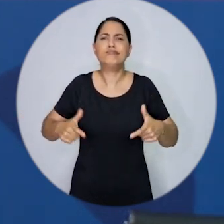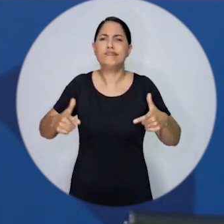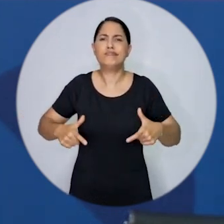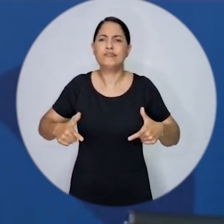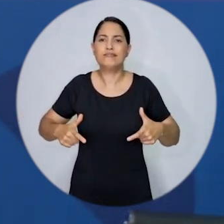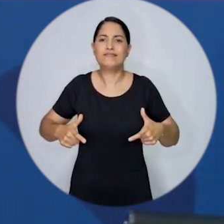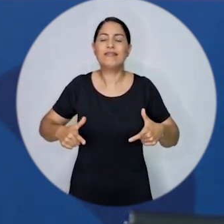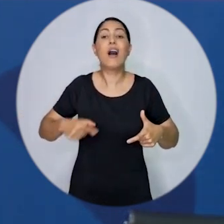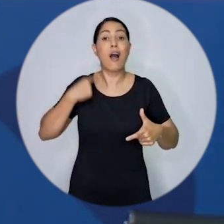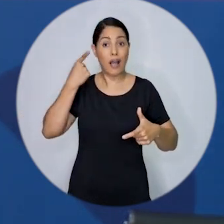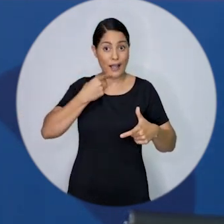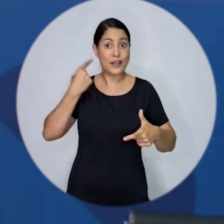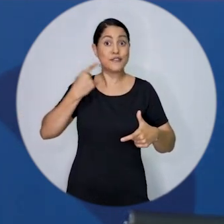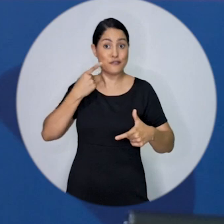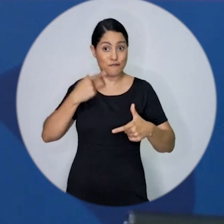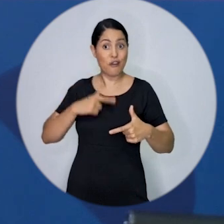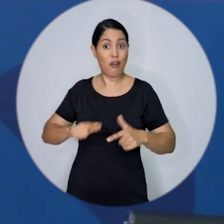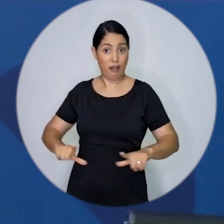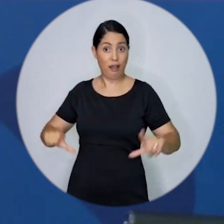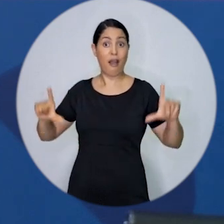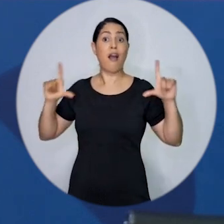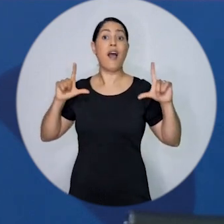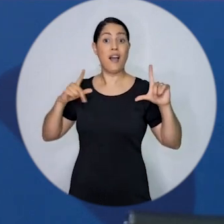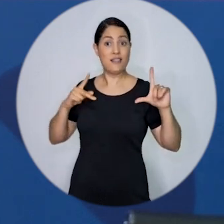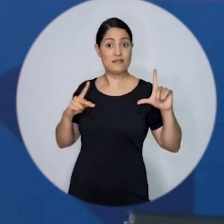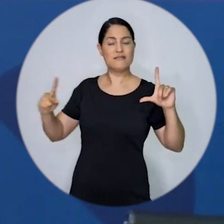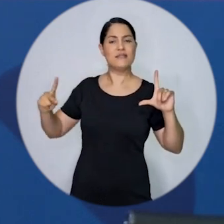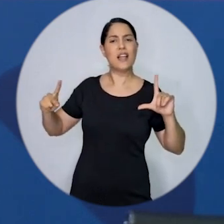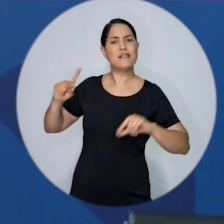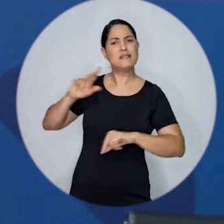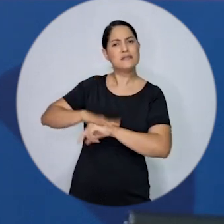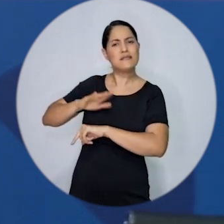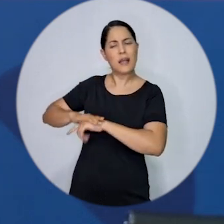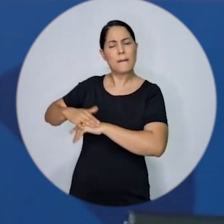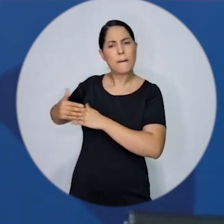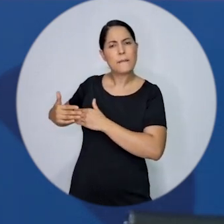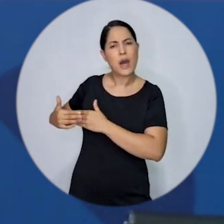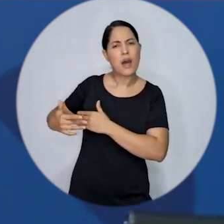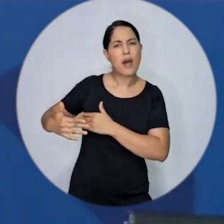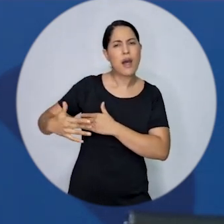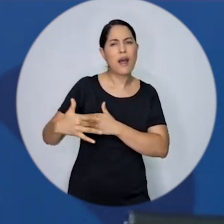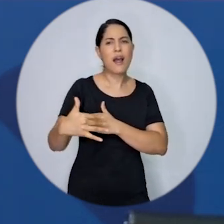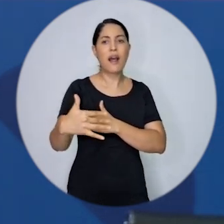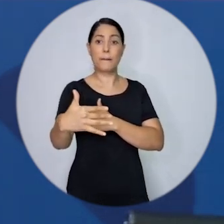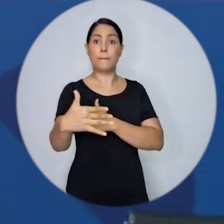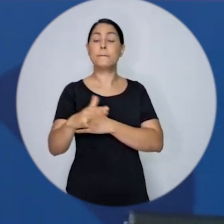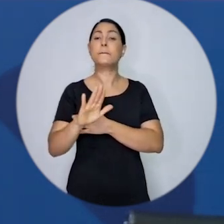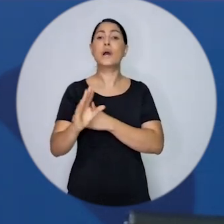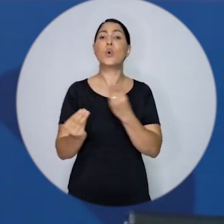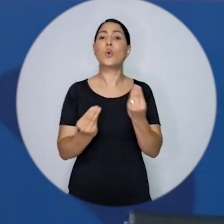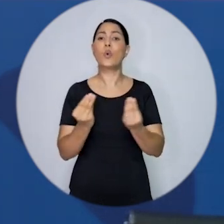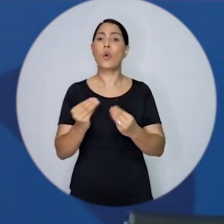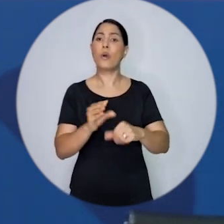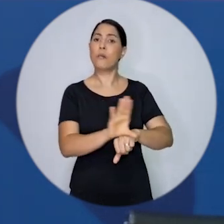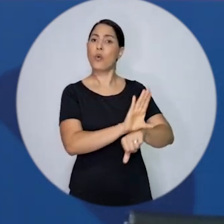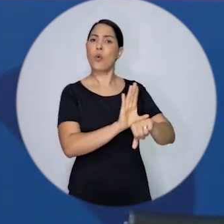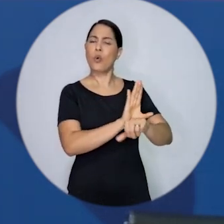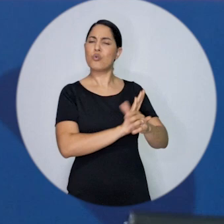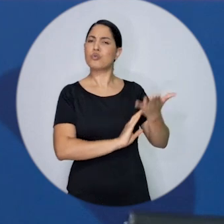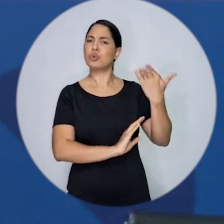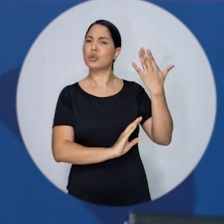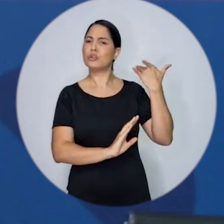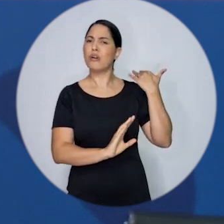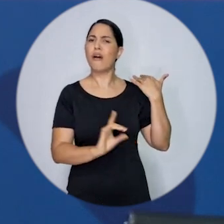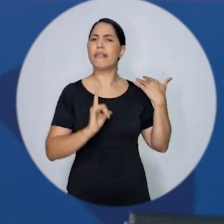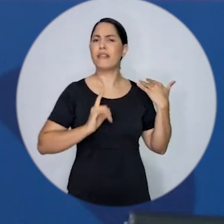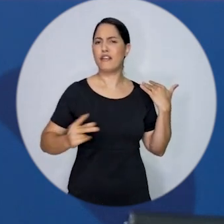no protagonismo dos advogados ao longo dos tempos. Os valores que a Constituição soube muito bem